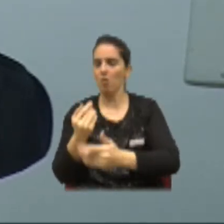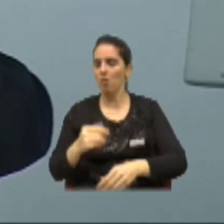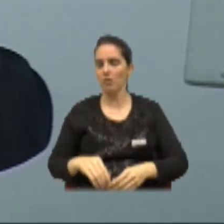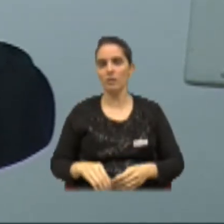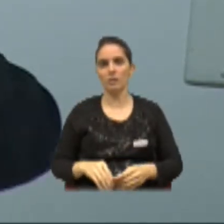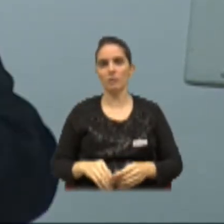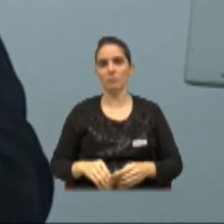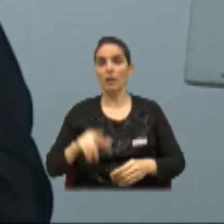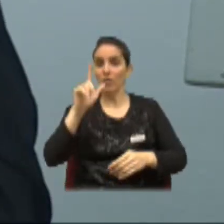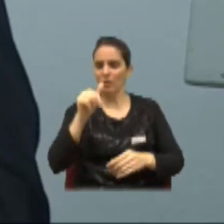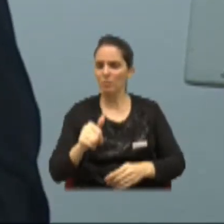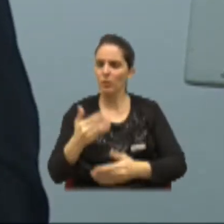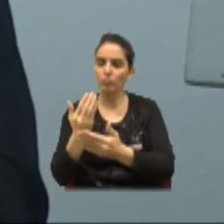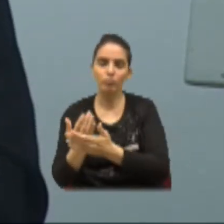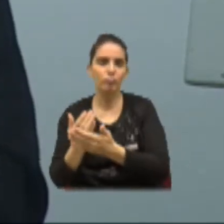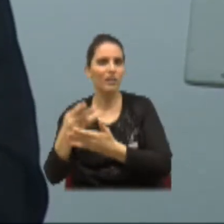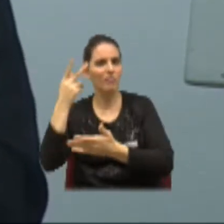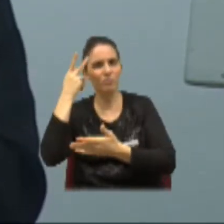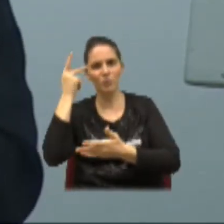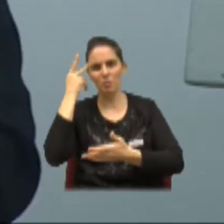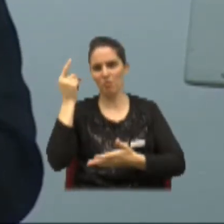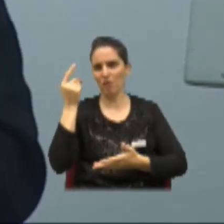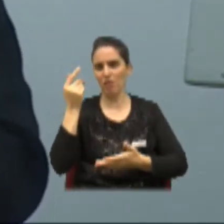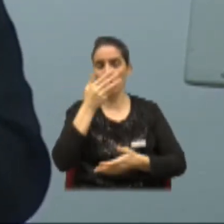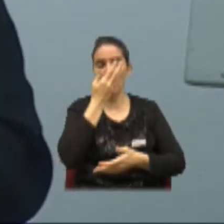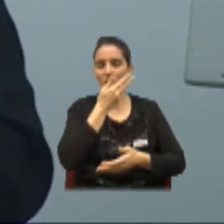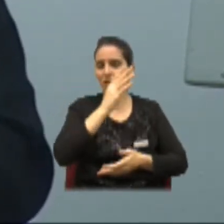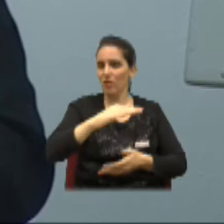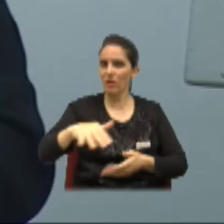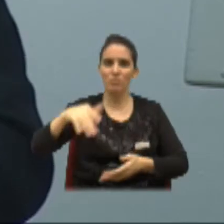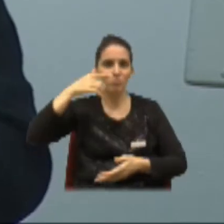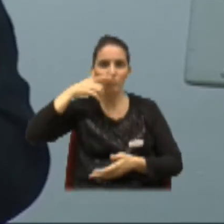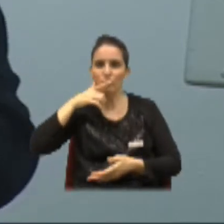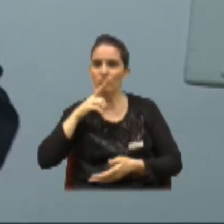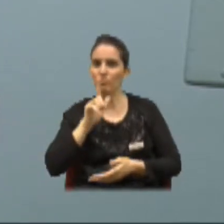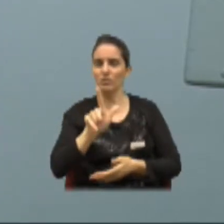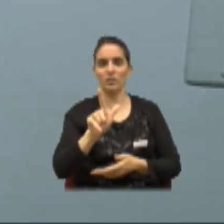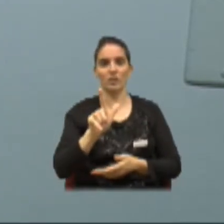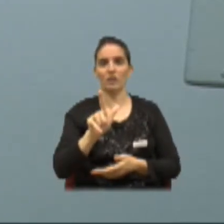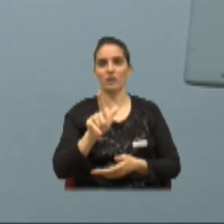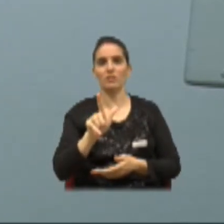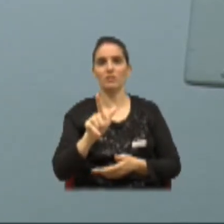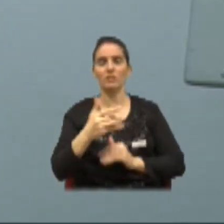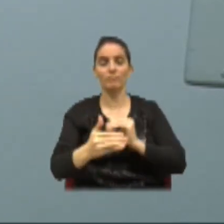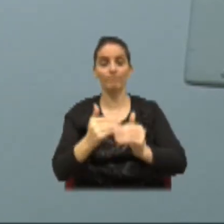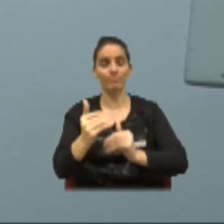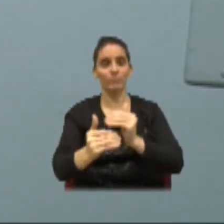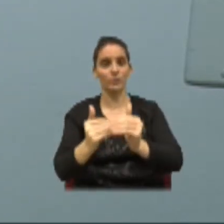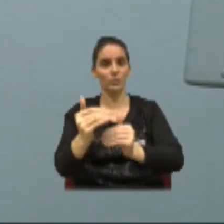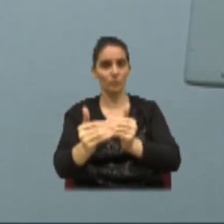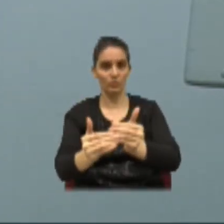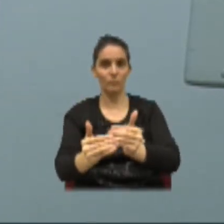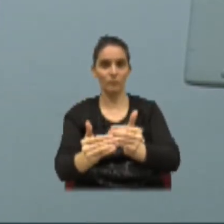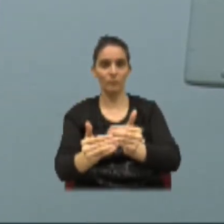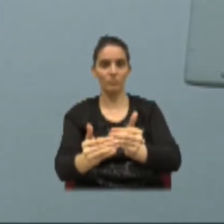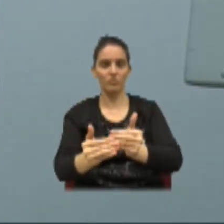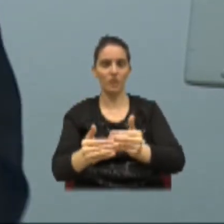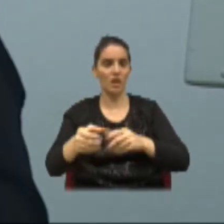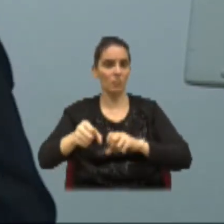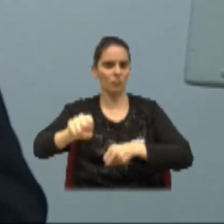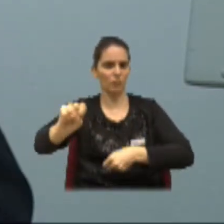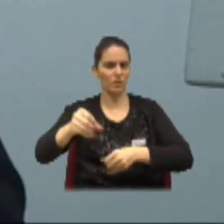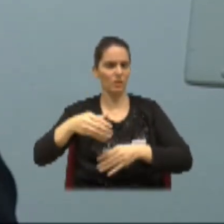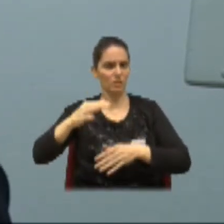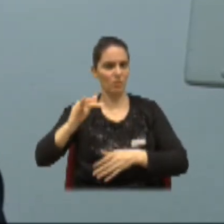ter um aproveitamento para poder dar continuidade na sua formação, nos